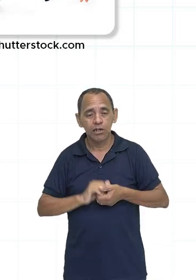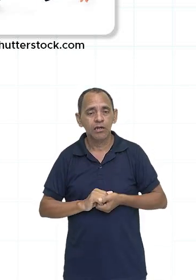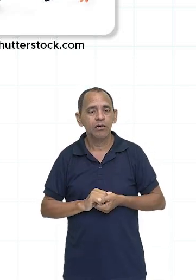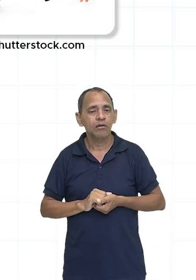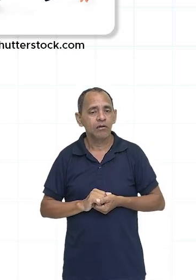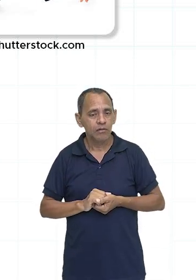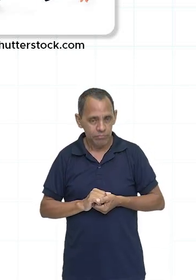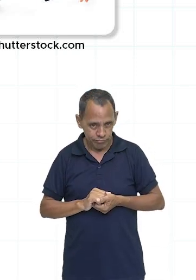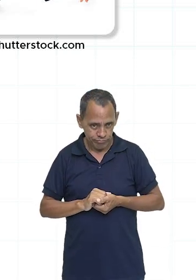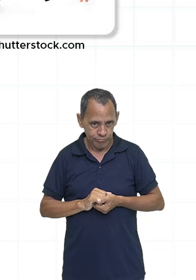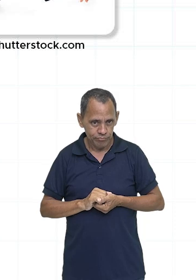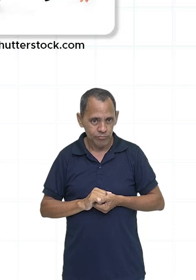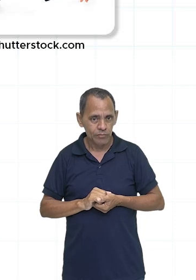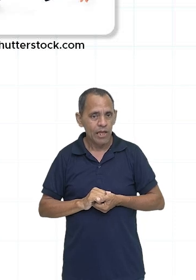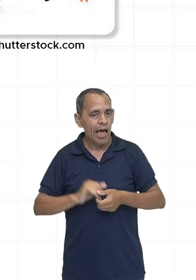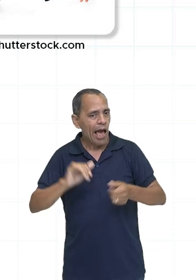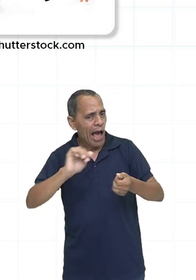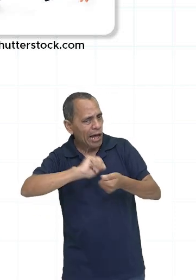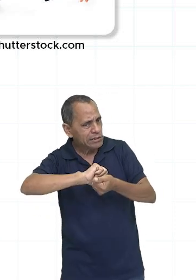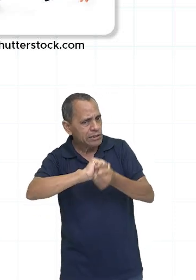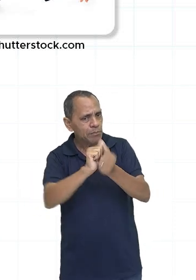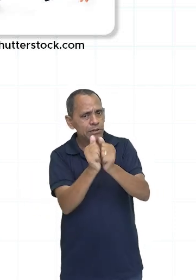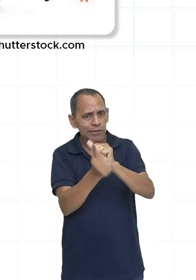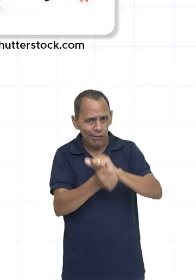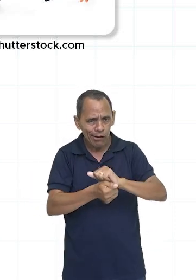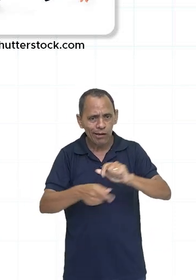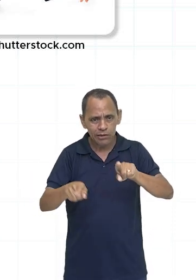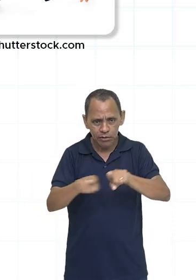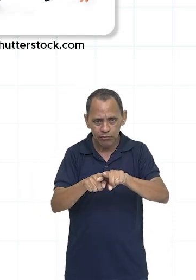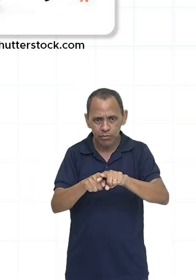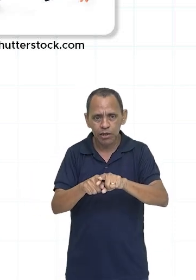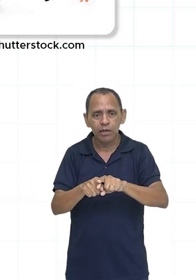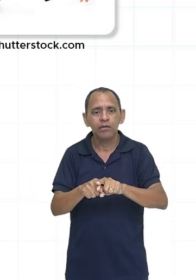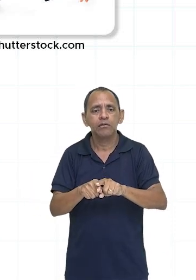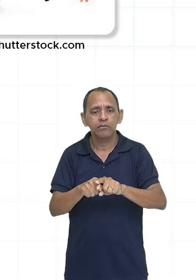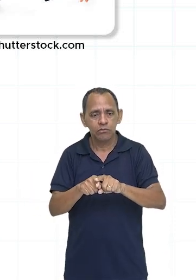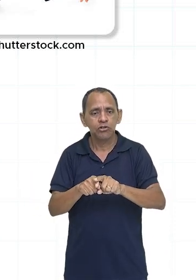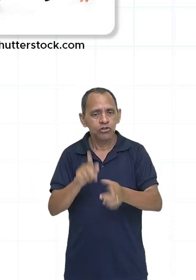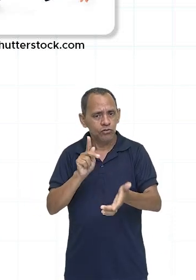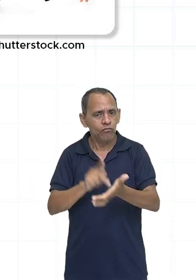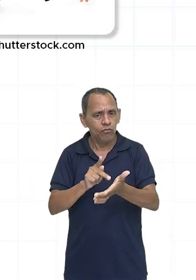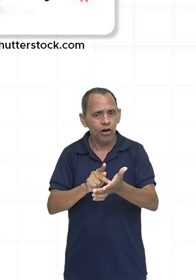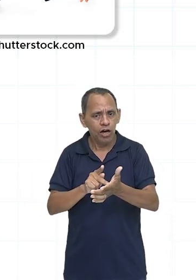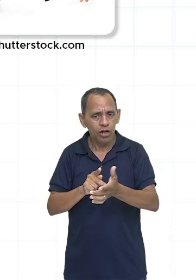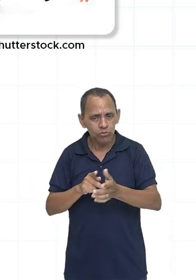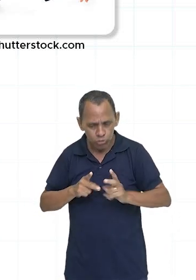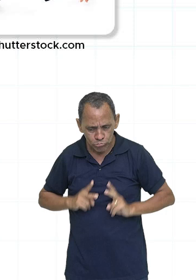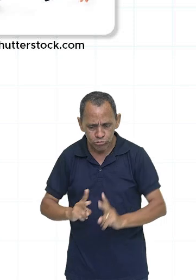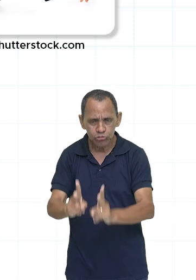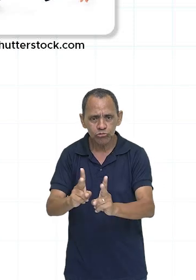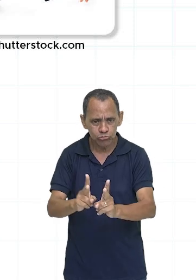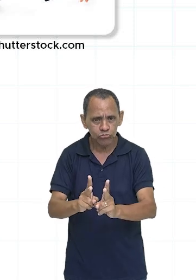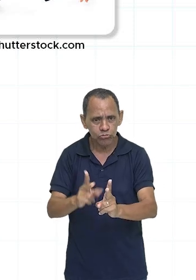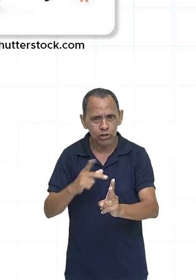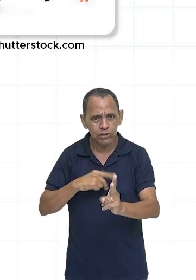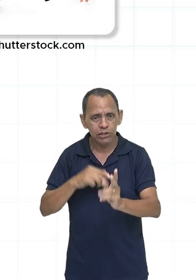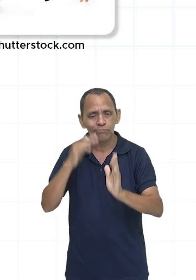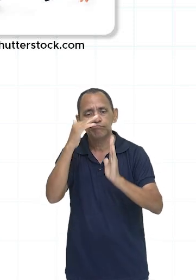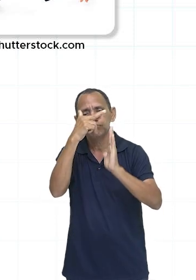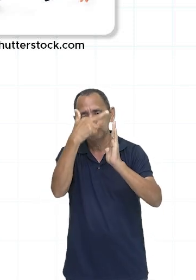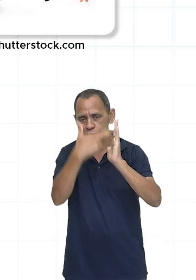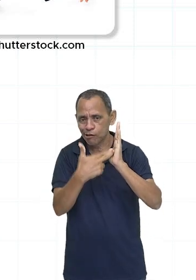mas apesar dessa modernização, ele continua seguindo ali os princípios do Bushido, tá bom?